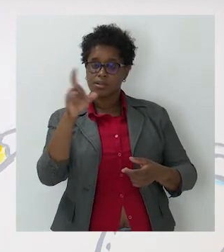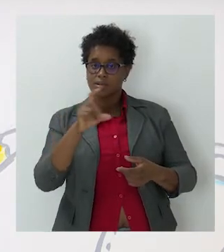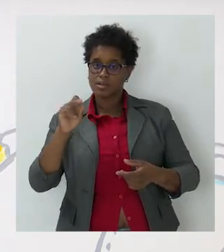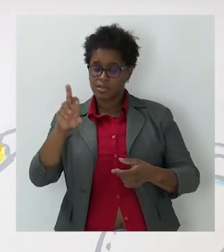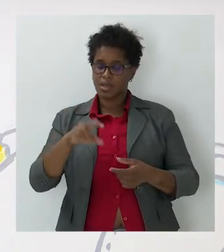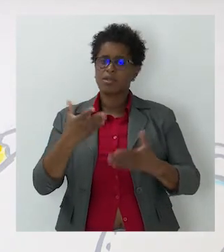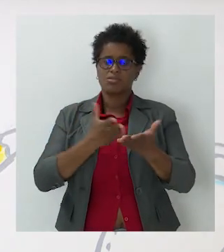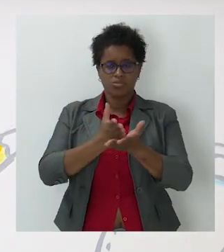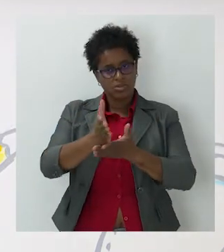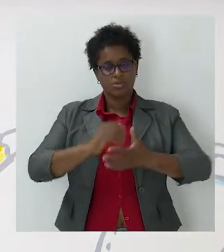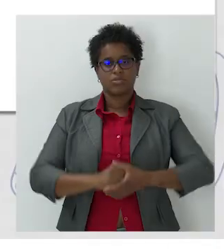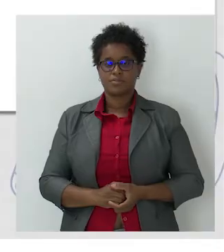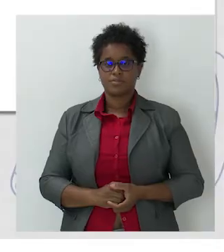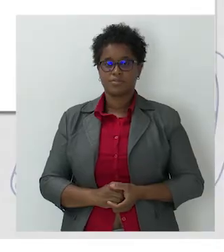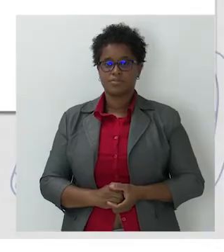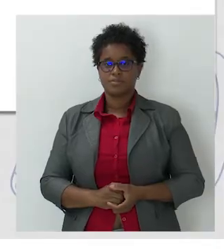Continuamos.